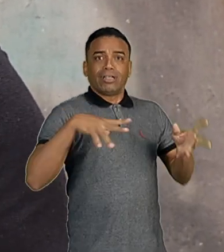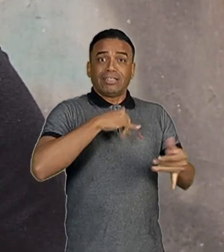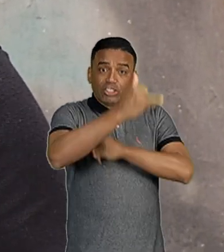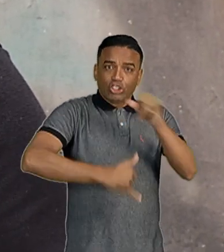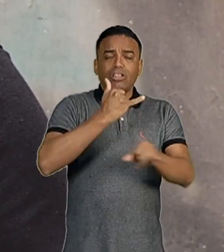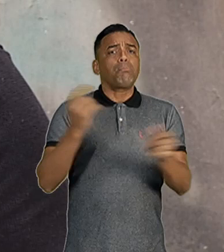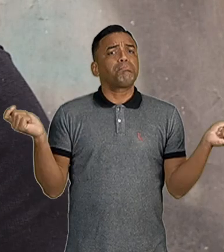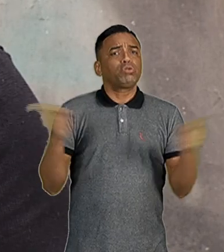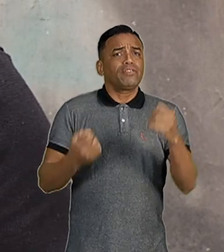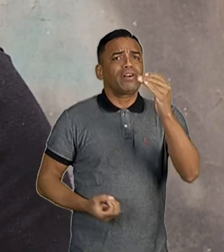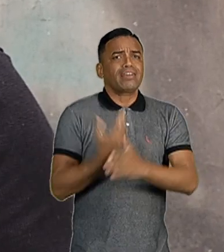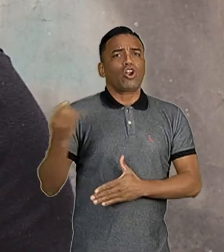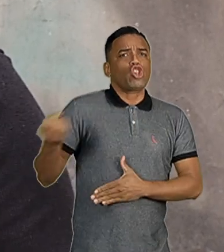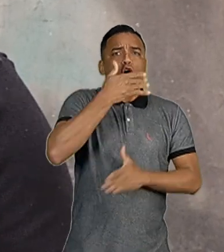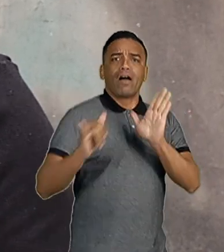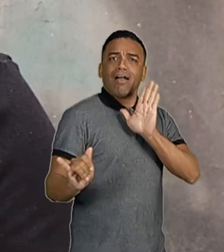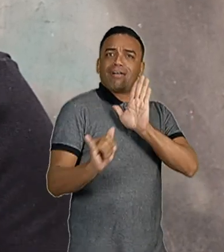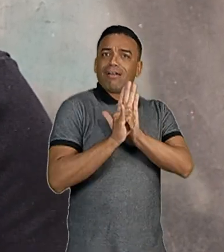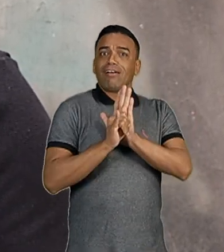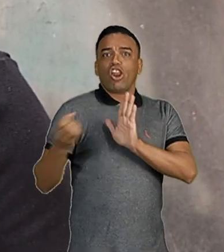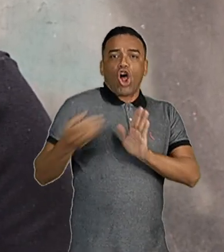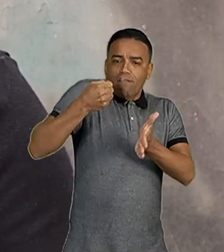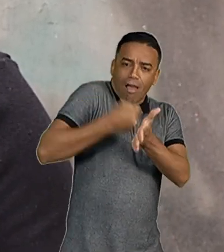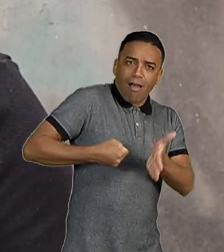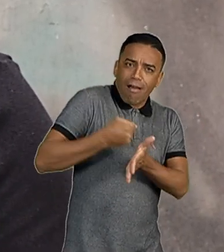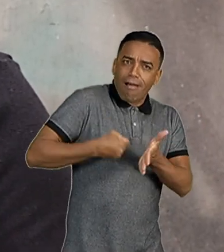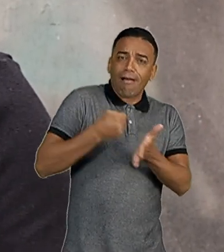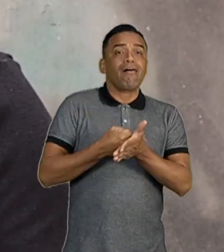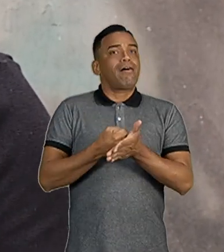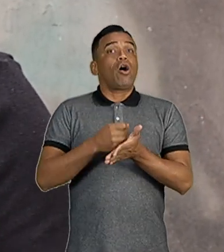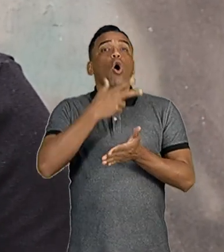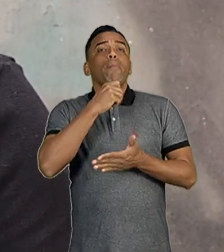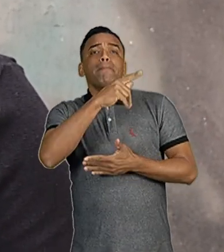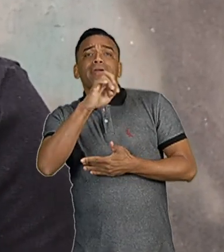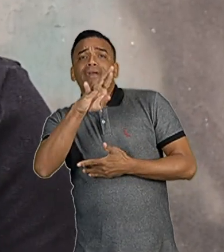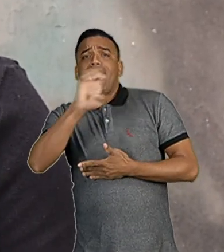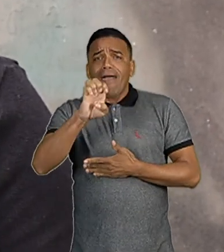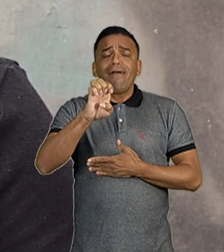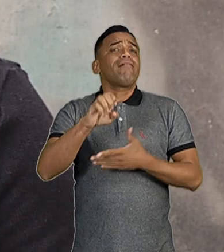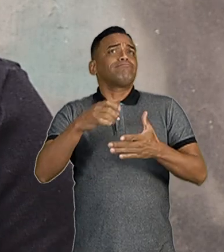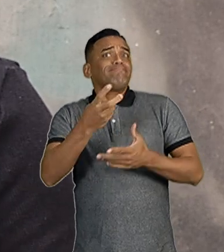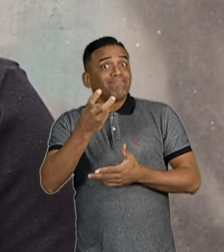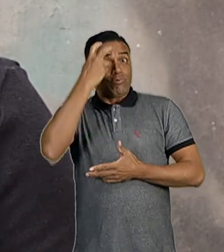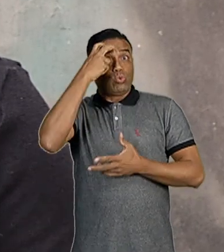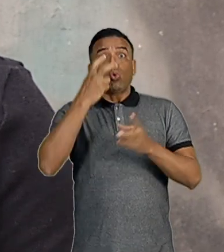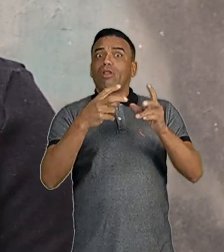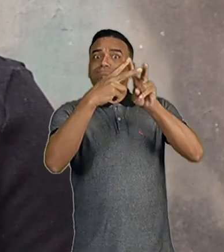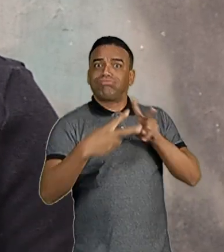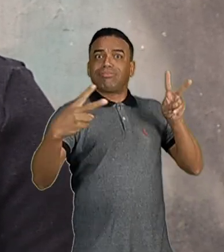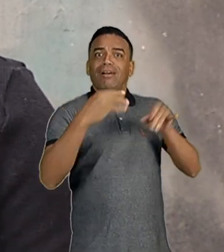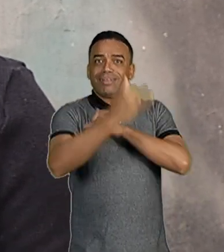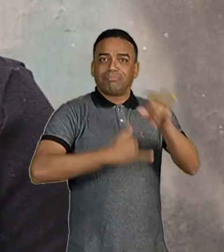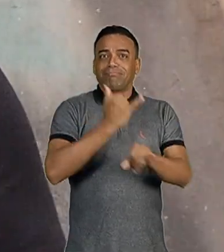mundo digital, ele torna possível a criação de novas identidades, de novos engajamentos, o que Pierre Lévy chama de cybercultura,